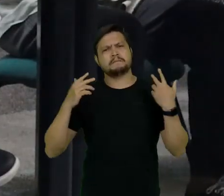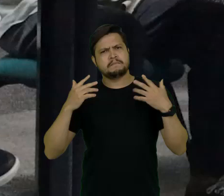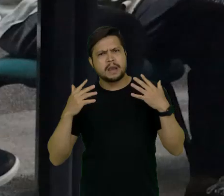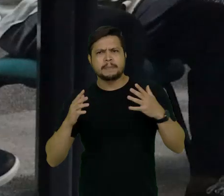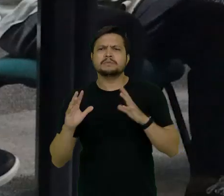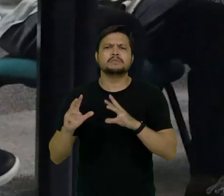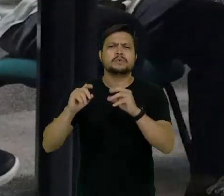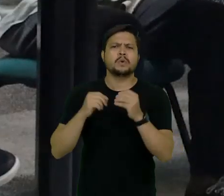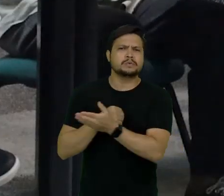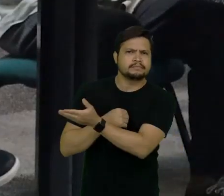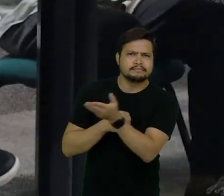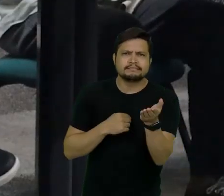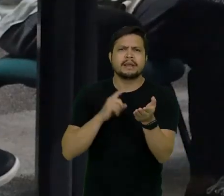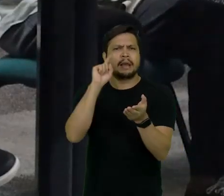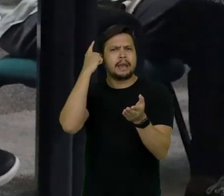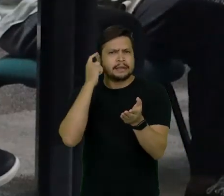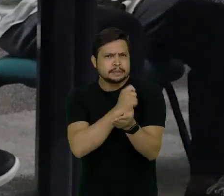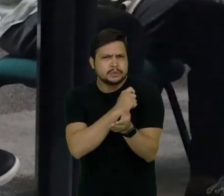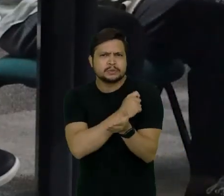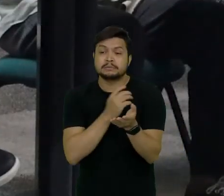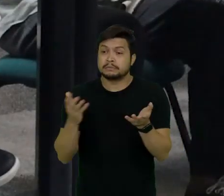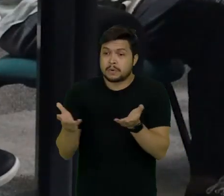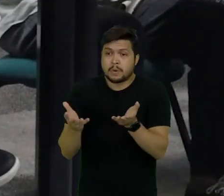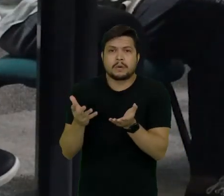da comemoração dos 30 anos da atuação desse